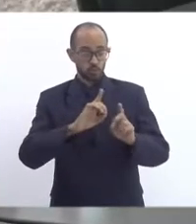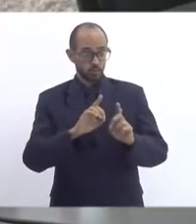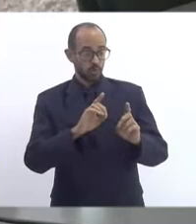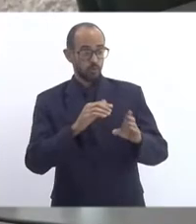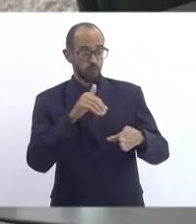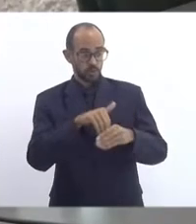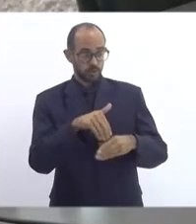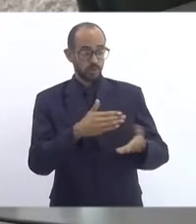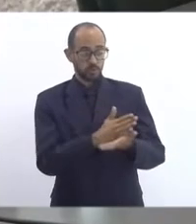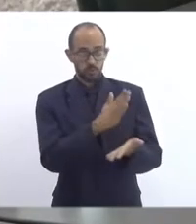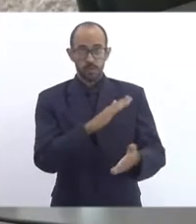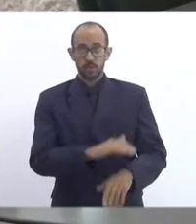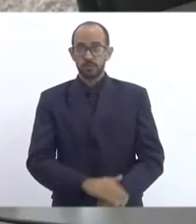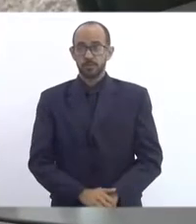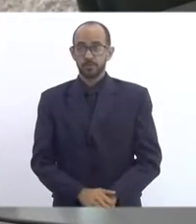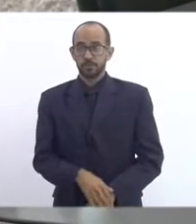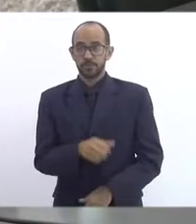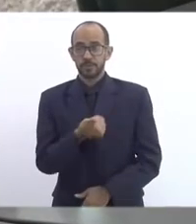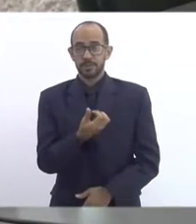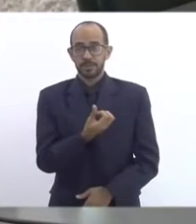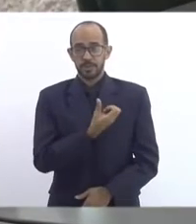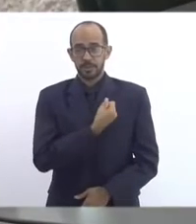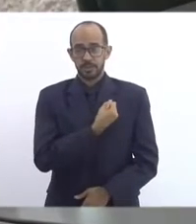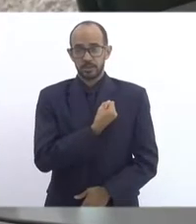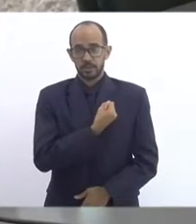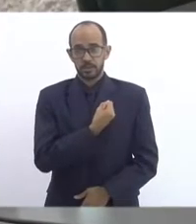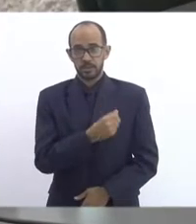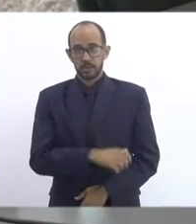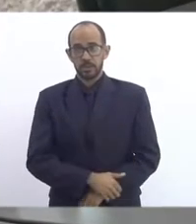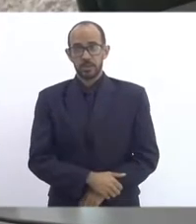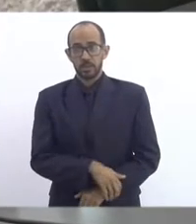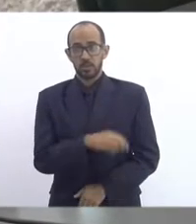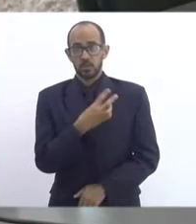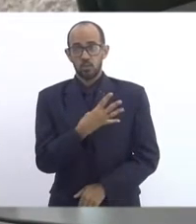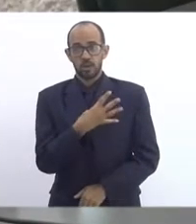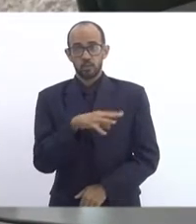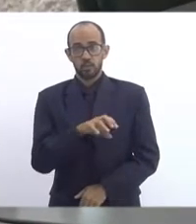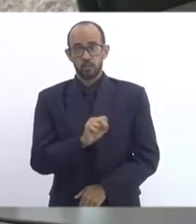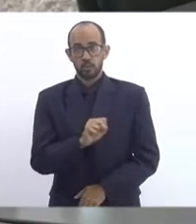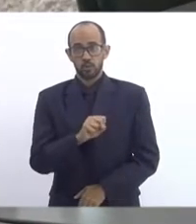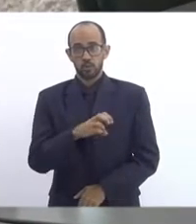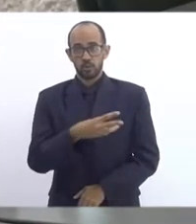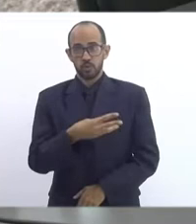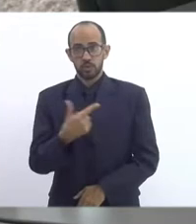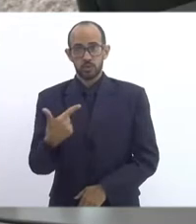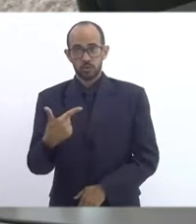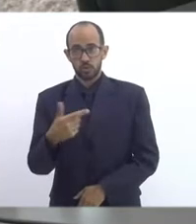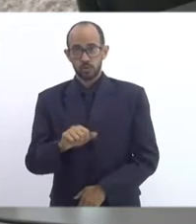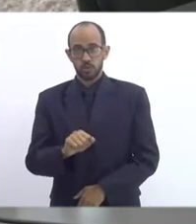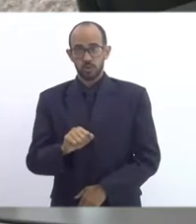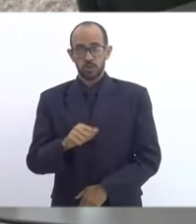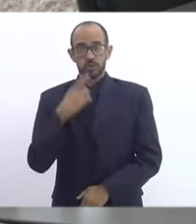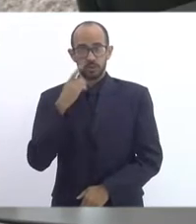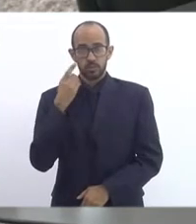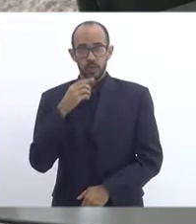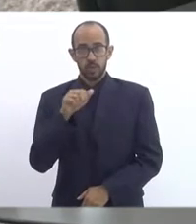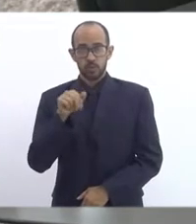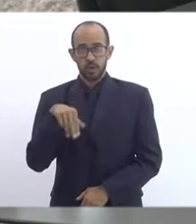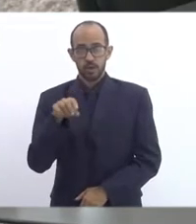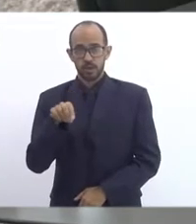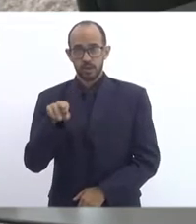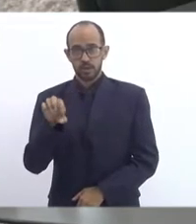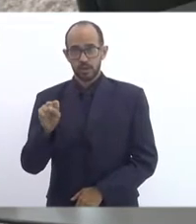aprovado. 16. Projeto de lei 4832 de 2021, autoria do deputado Anderson Moraes, parecer